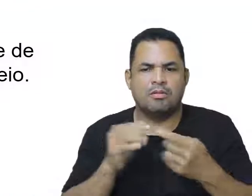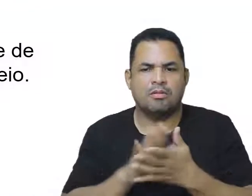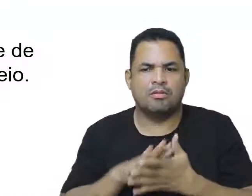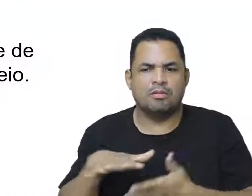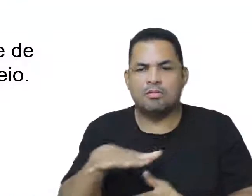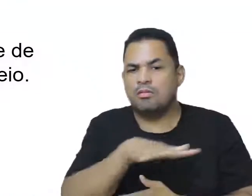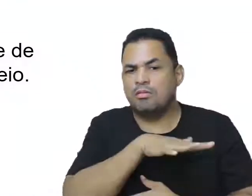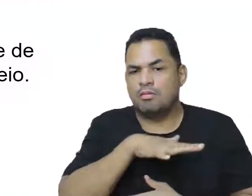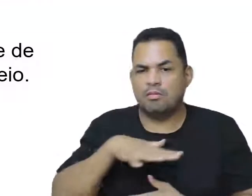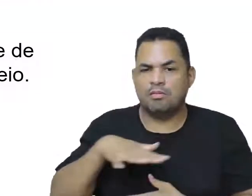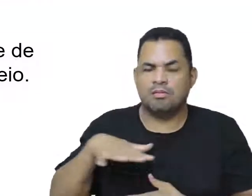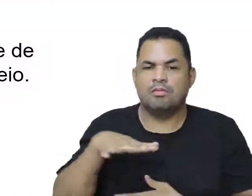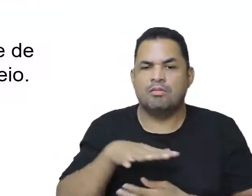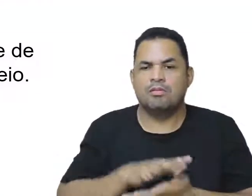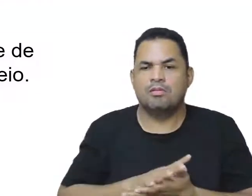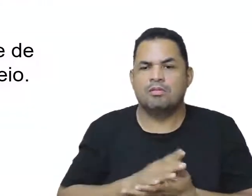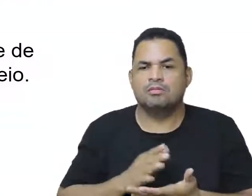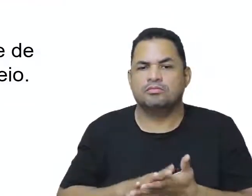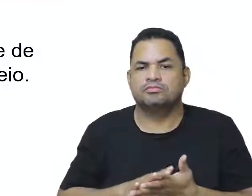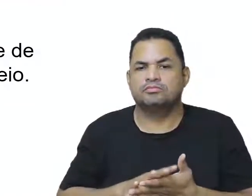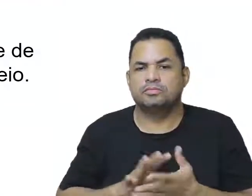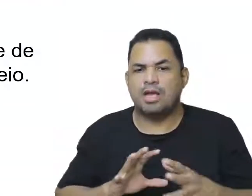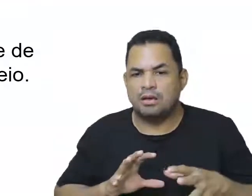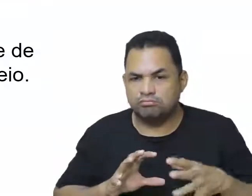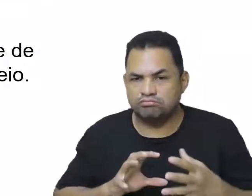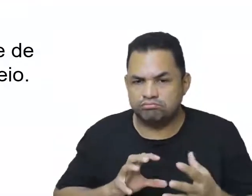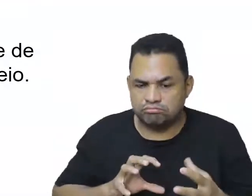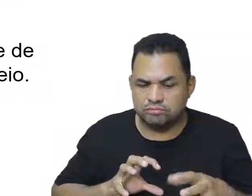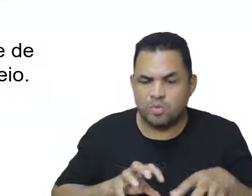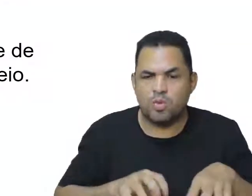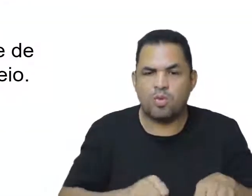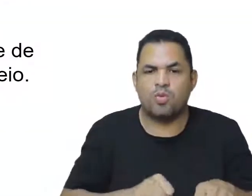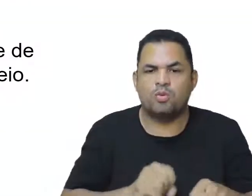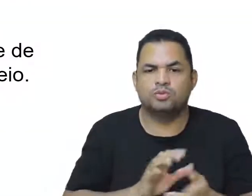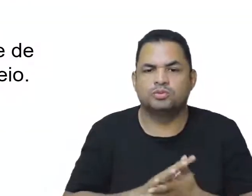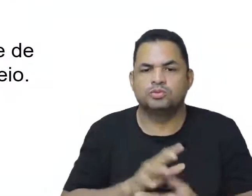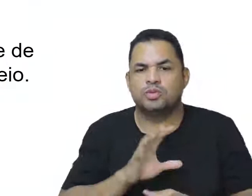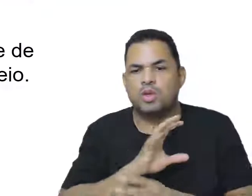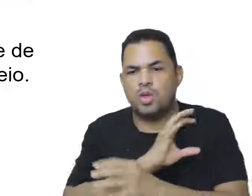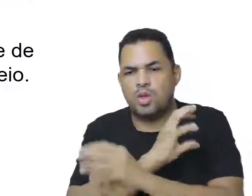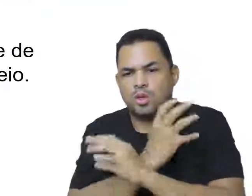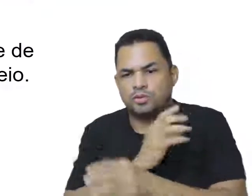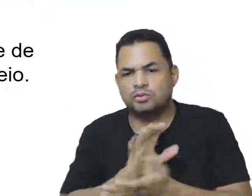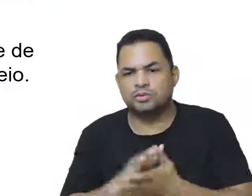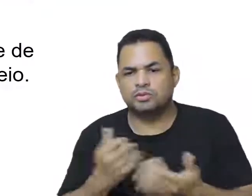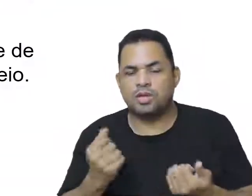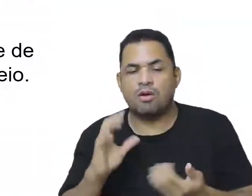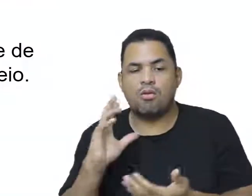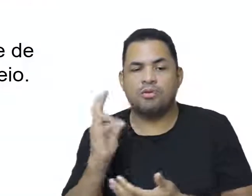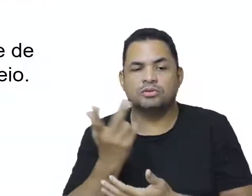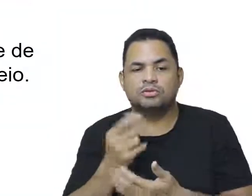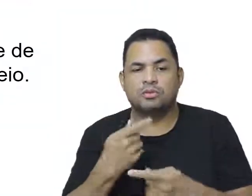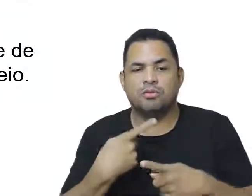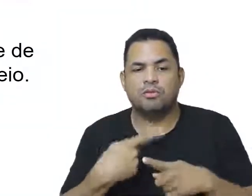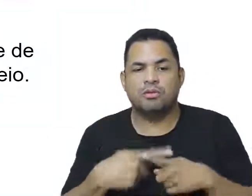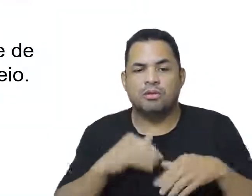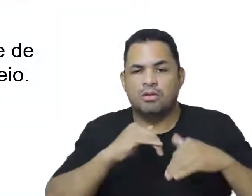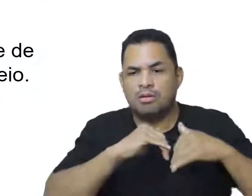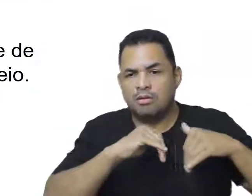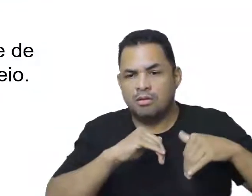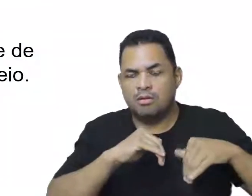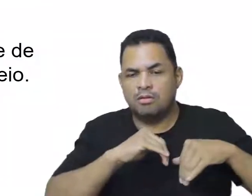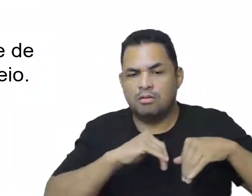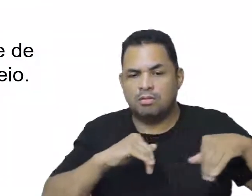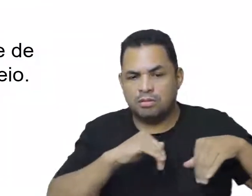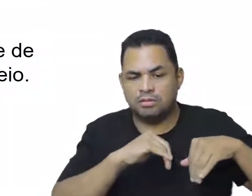meio. A conquista do ambiente terrestre pelos vertebrados tornou-se possível, entre outras coisas, a partir do isolamento